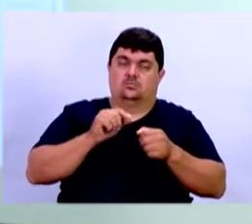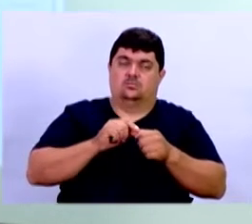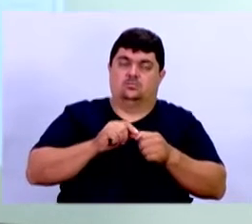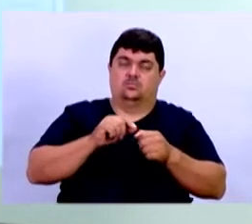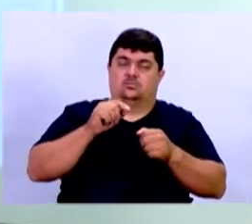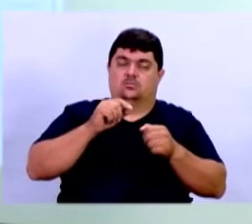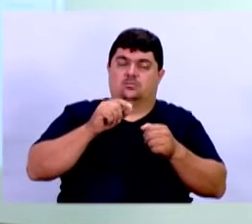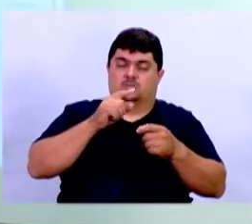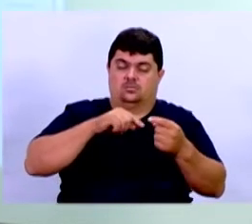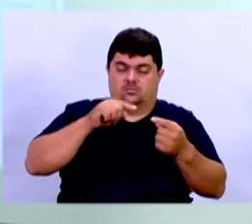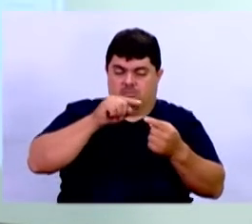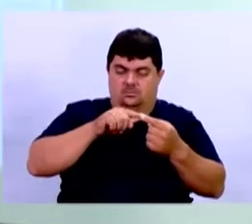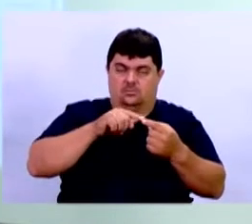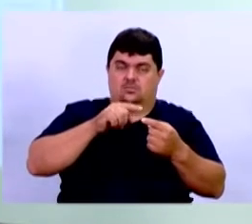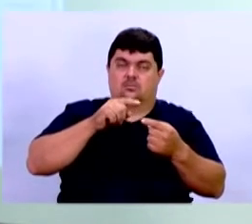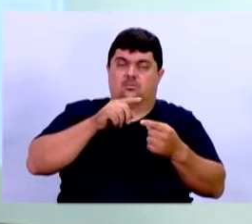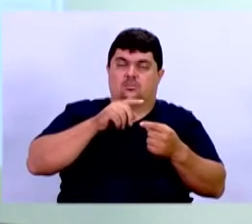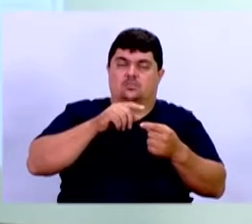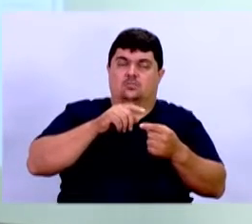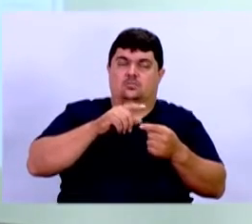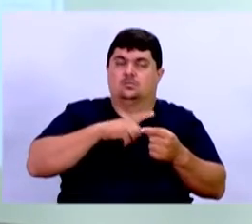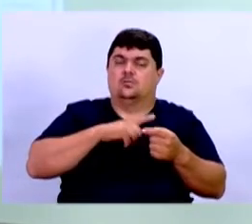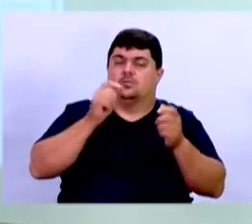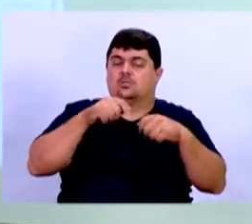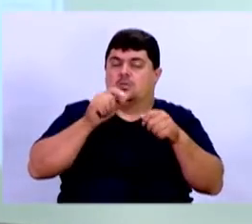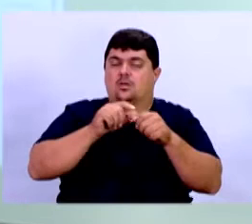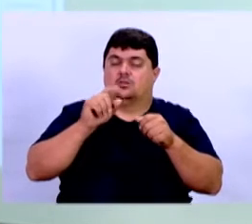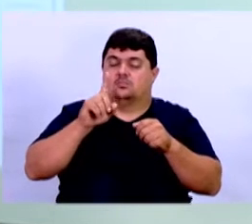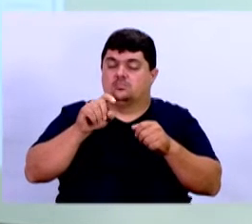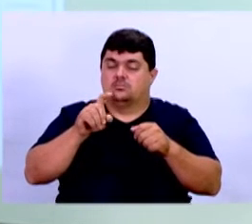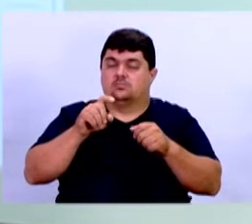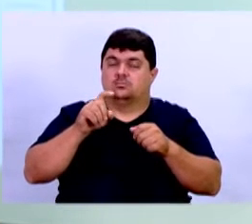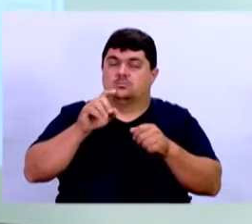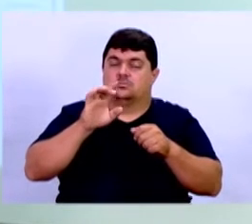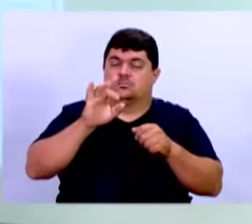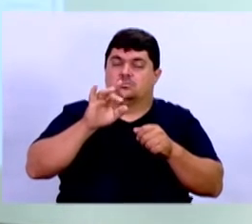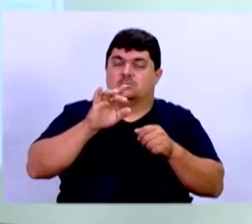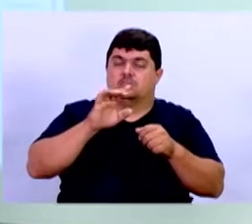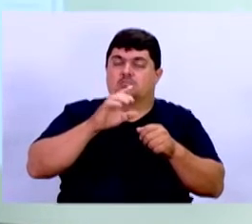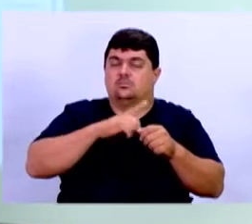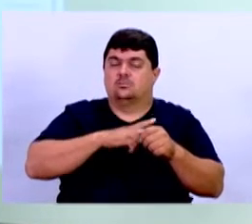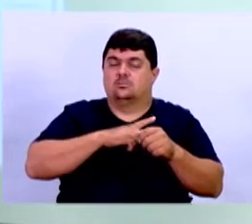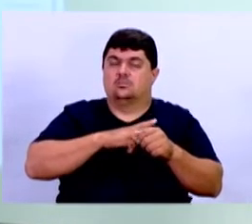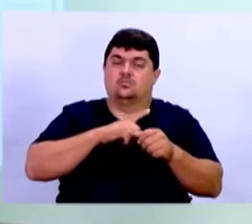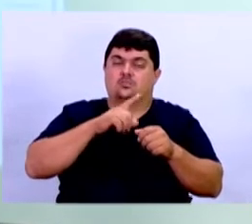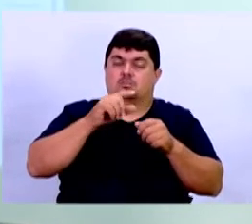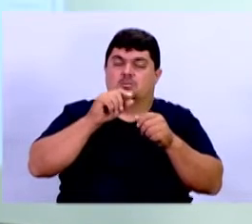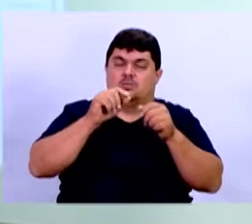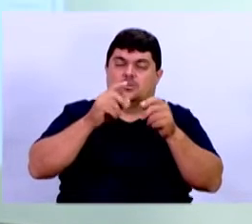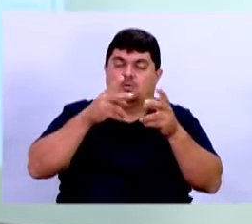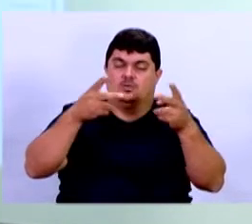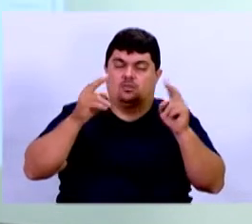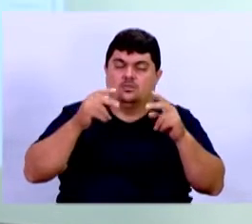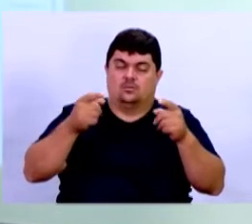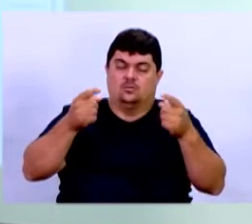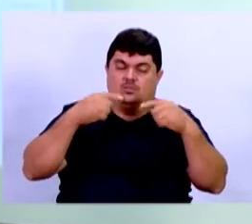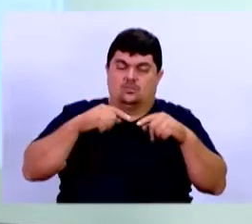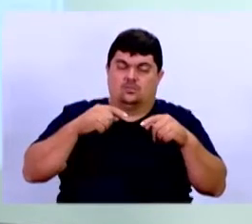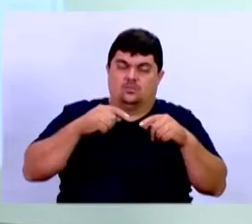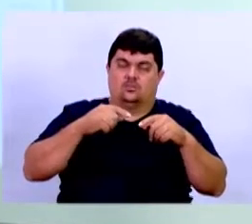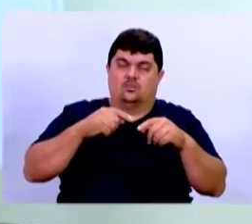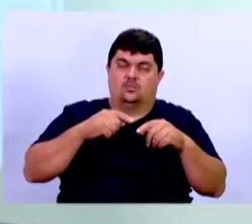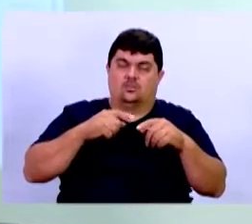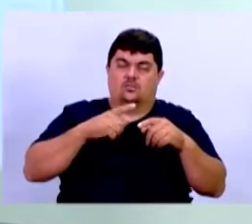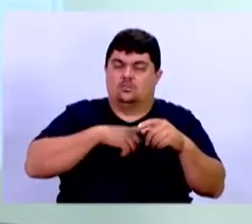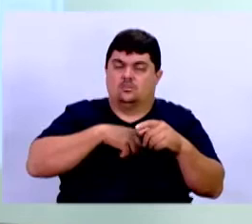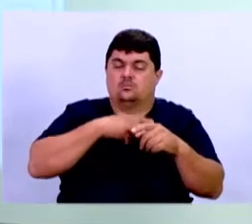o objetivo da apostila, que também eu posso clicar simplesmente no ícone na própria interface do MySQL, para criar uma tabela,